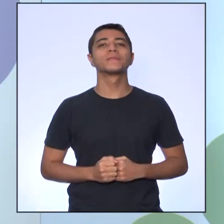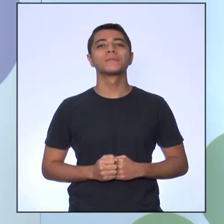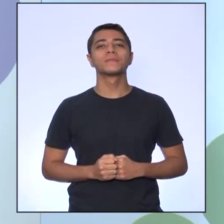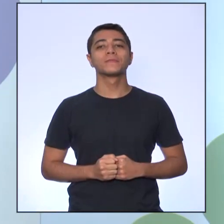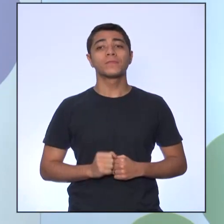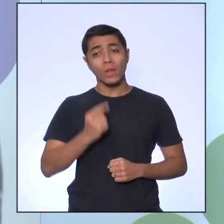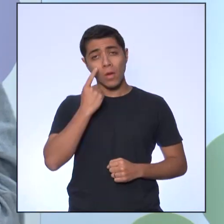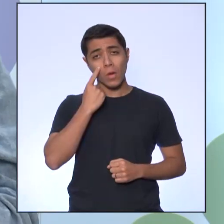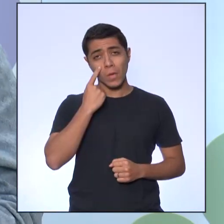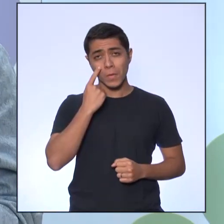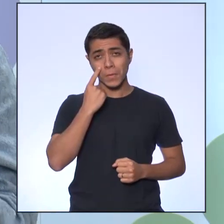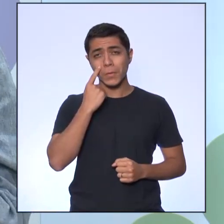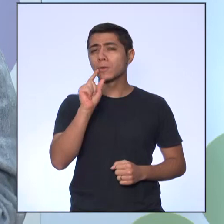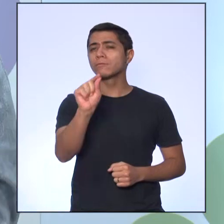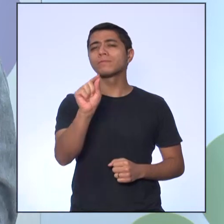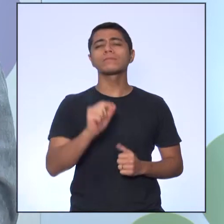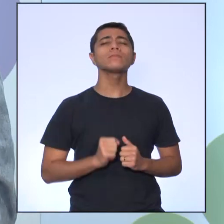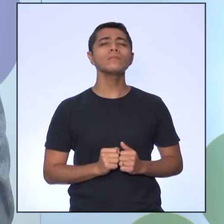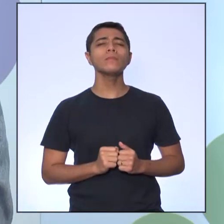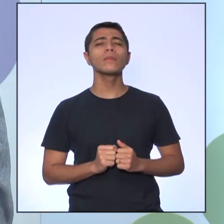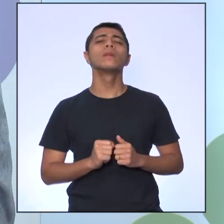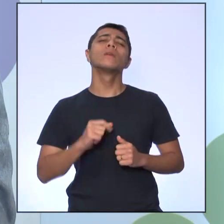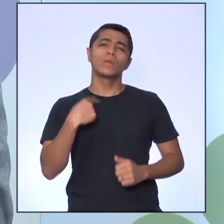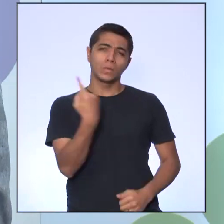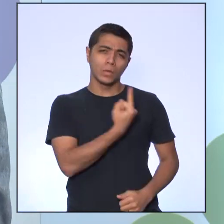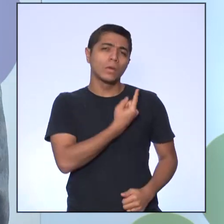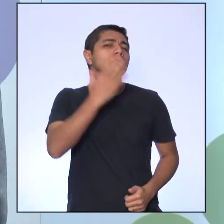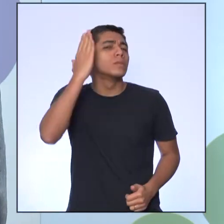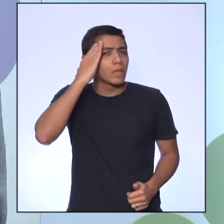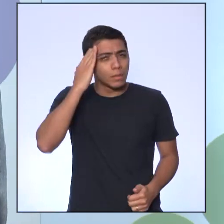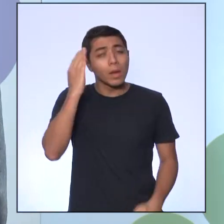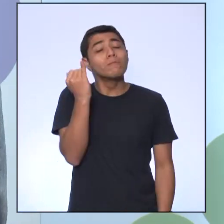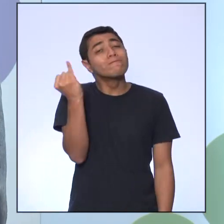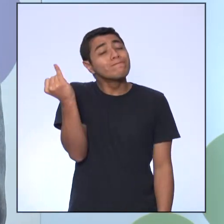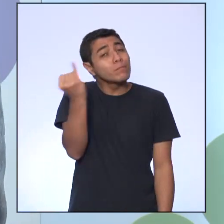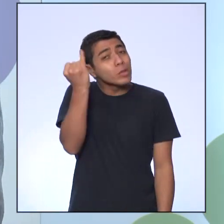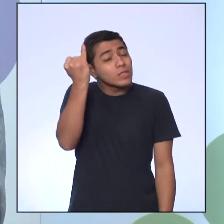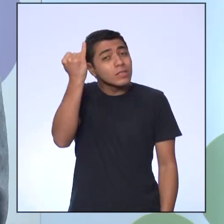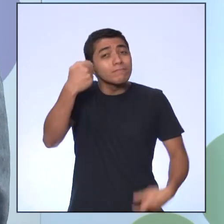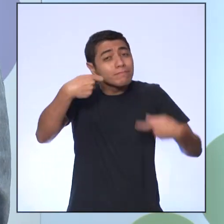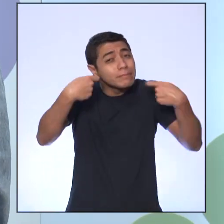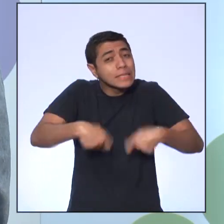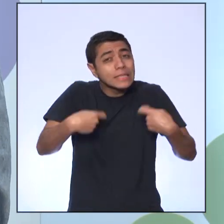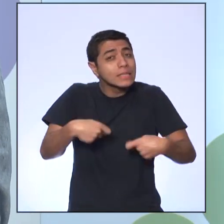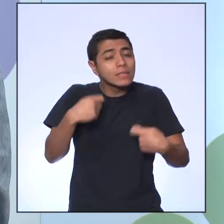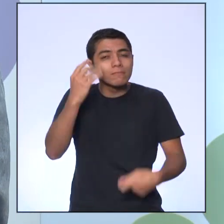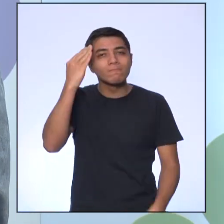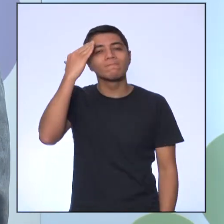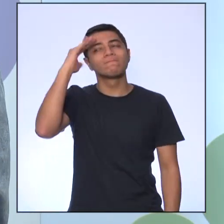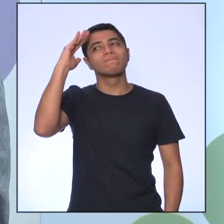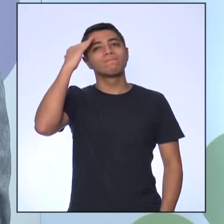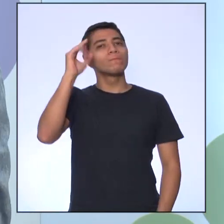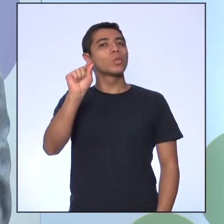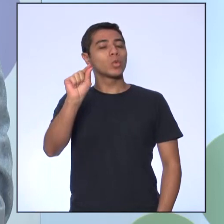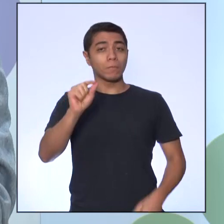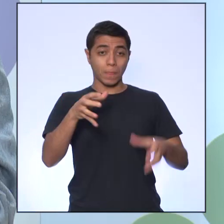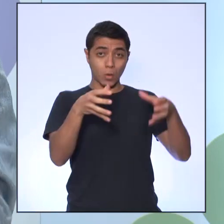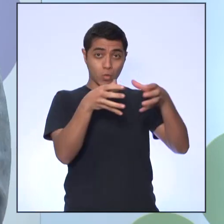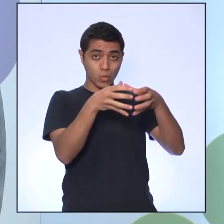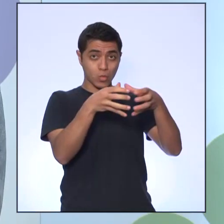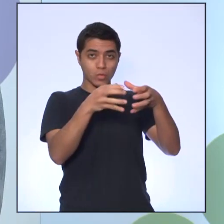Então, olha só, gente, é muito importante a gente entender o seguinte: de novo, né, os cristãos não